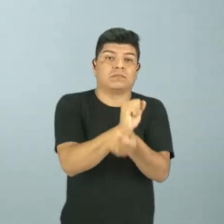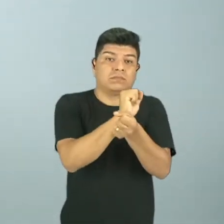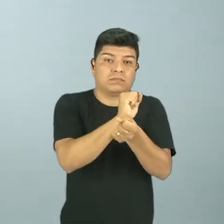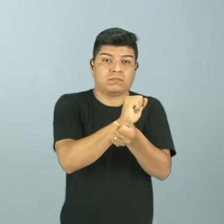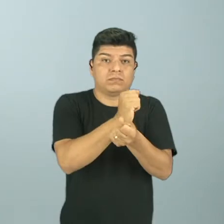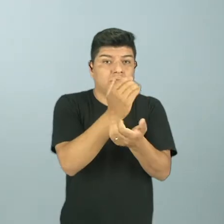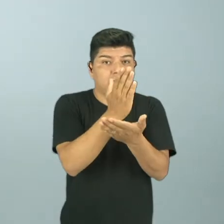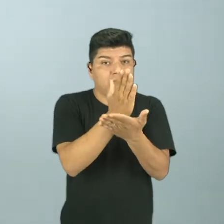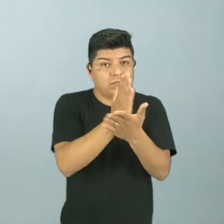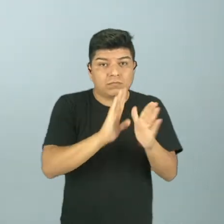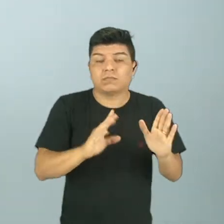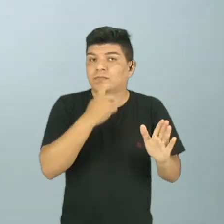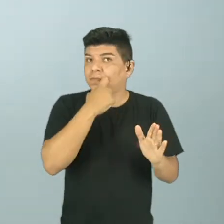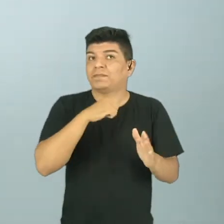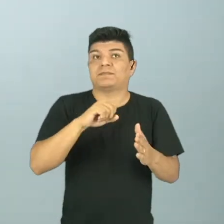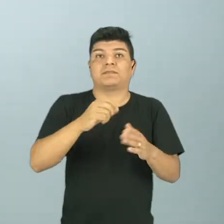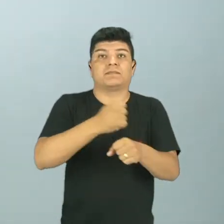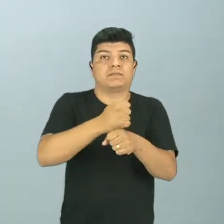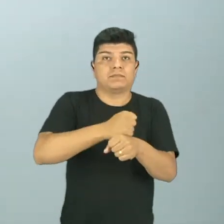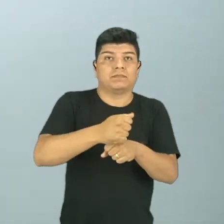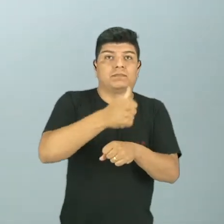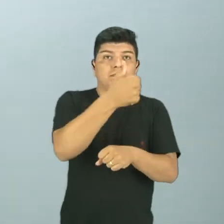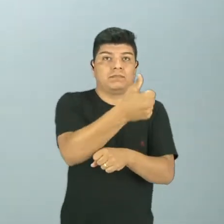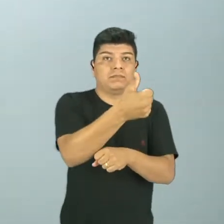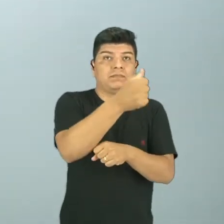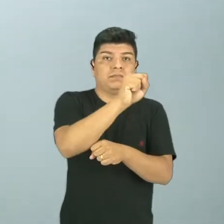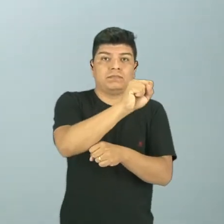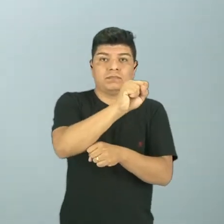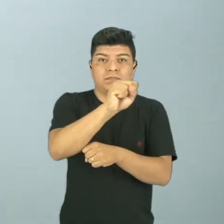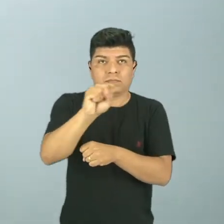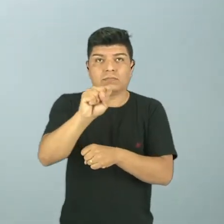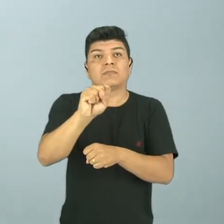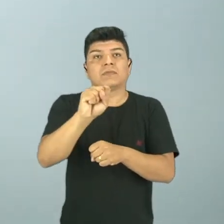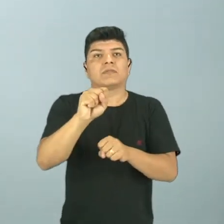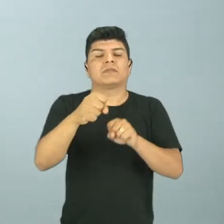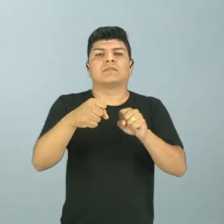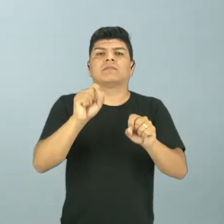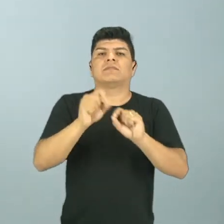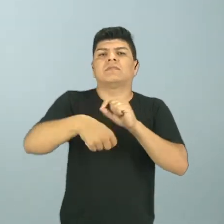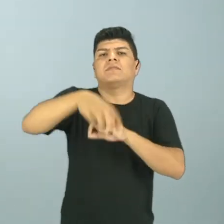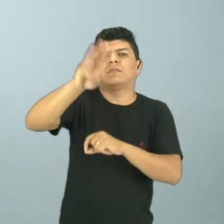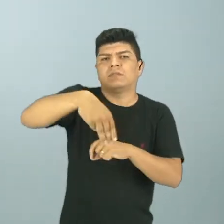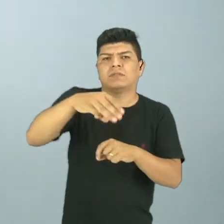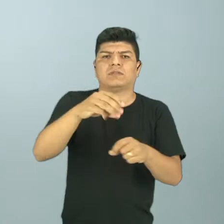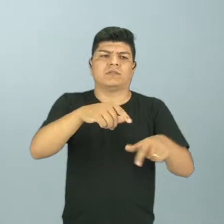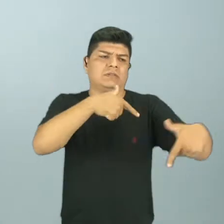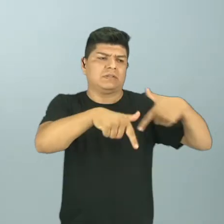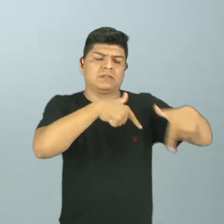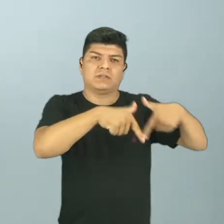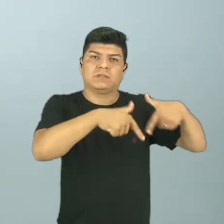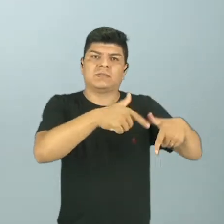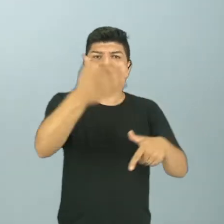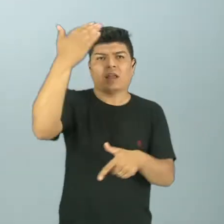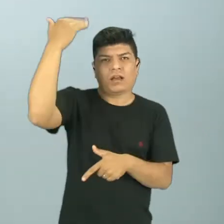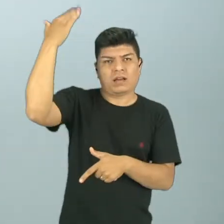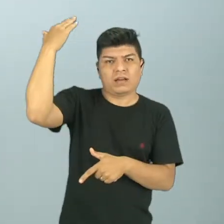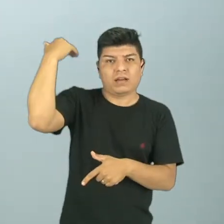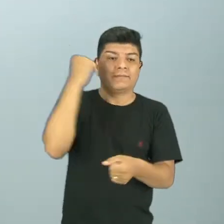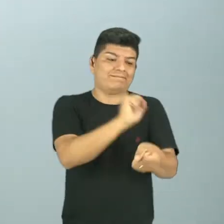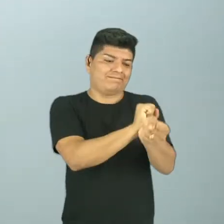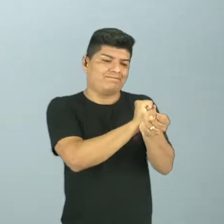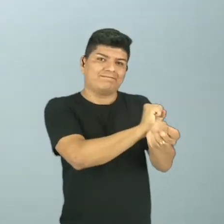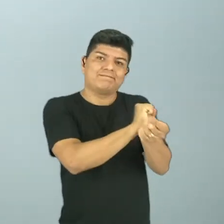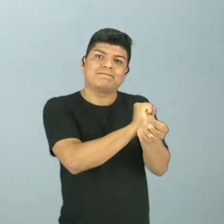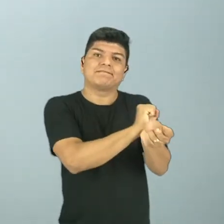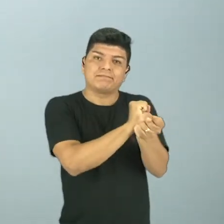escravidão, lá em 1888. Só que aí vamos pensar uma coisa, quem era a mão de obra do Brasil nessa época? Eram os escravos,